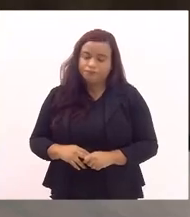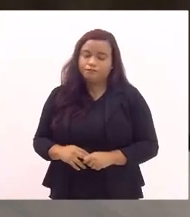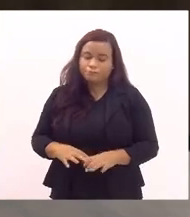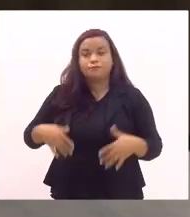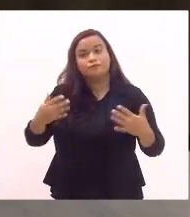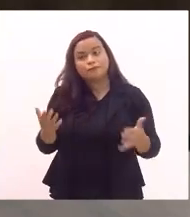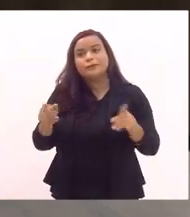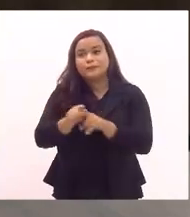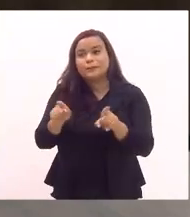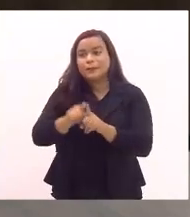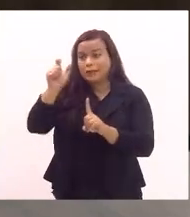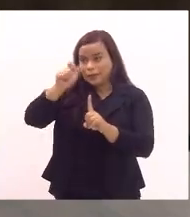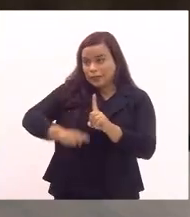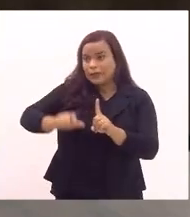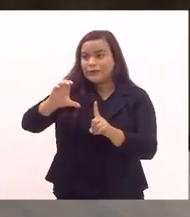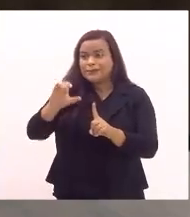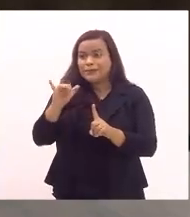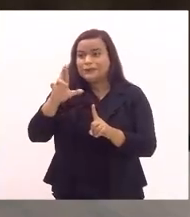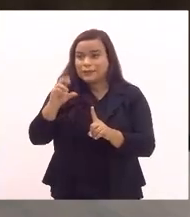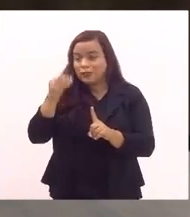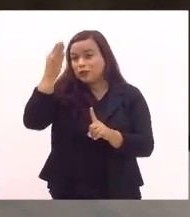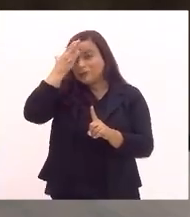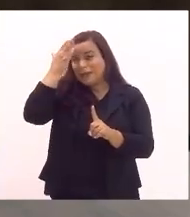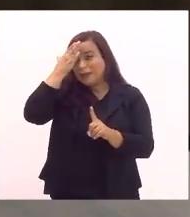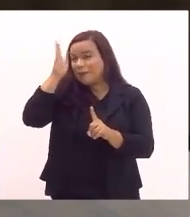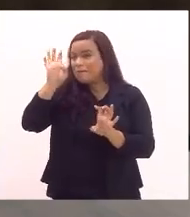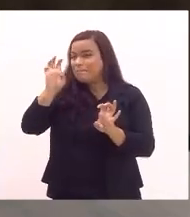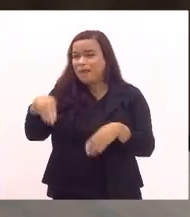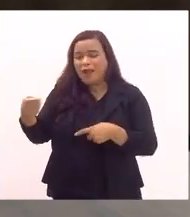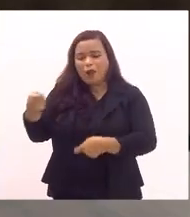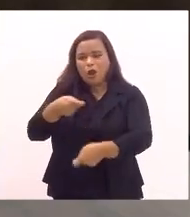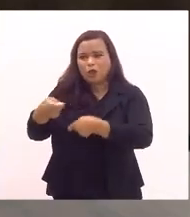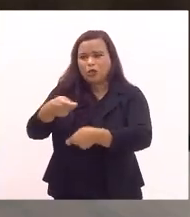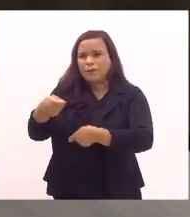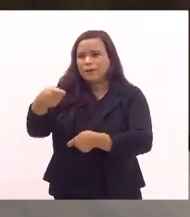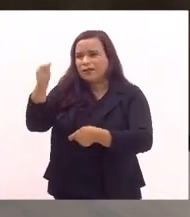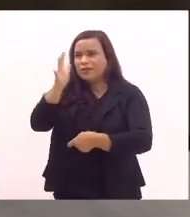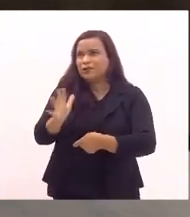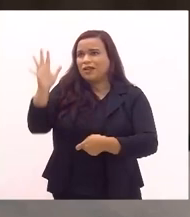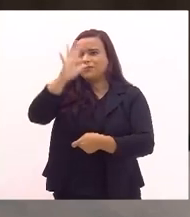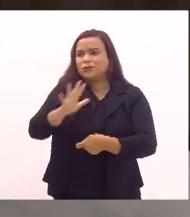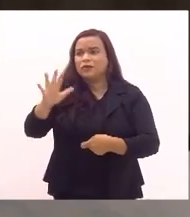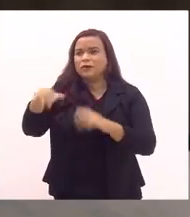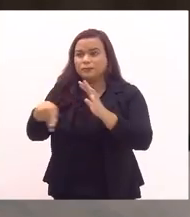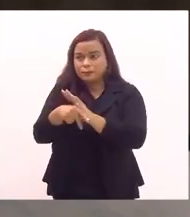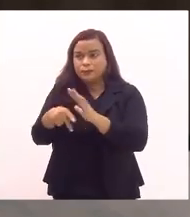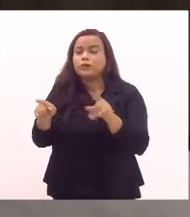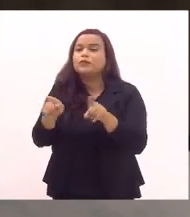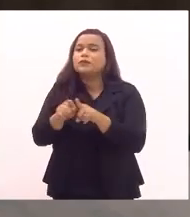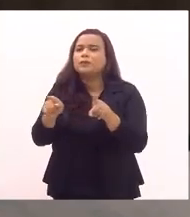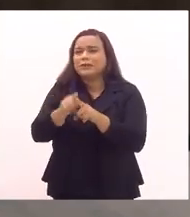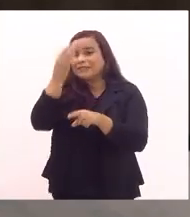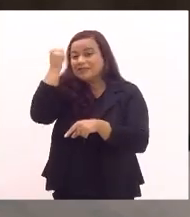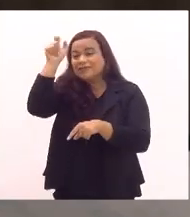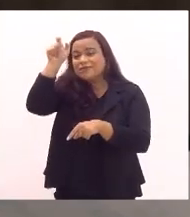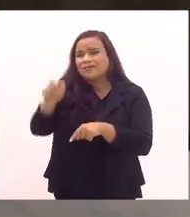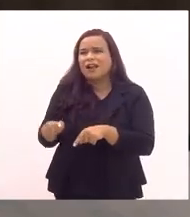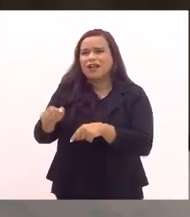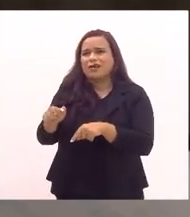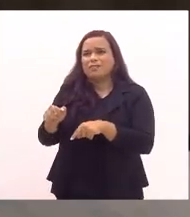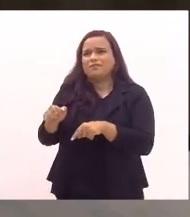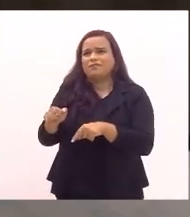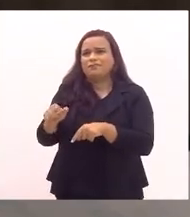entende como poucos da economia nacional e sabe